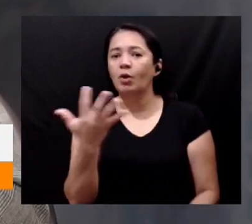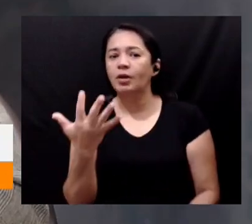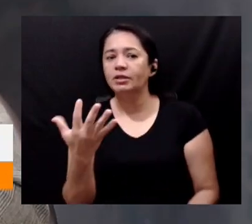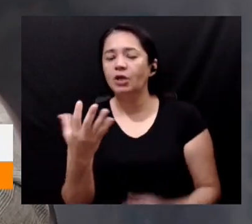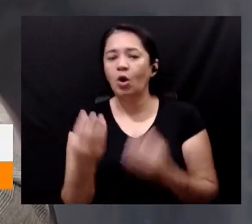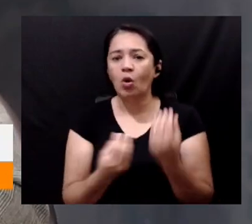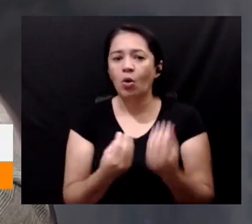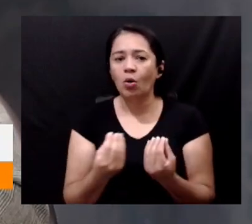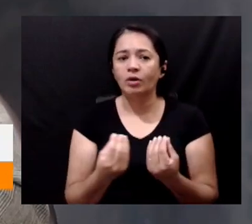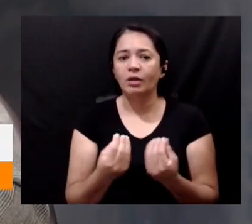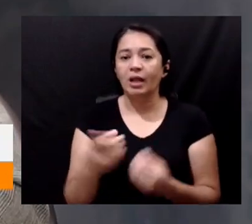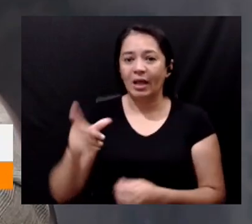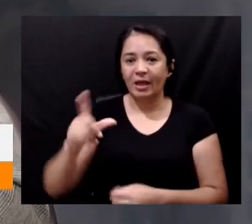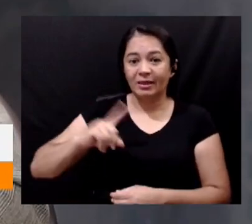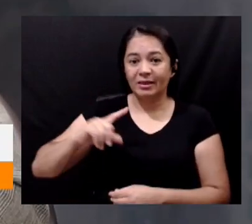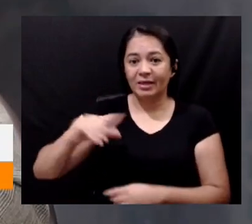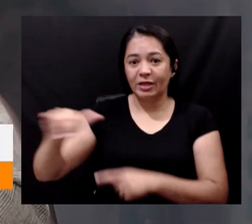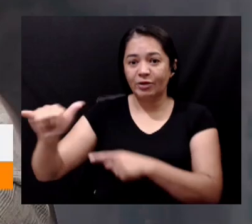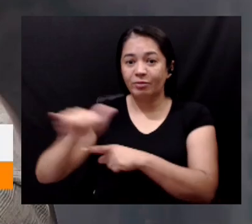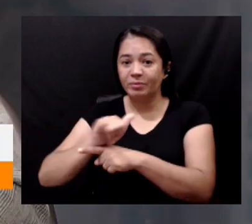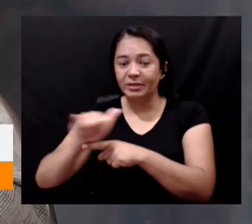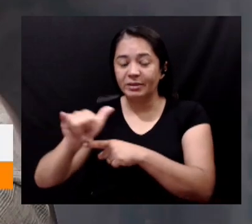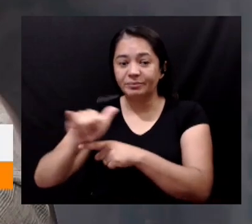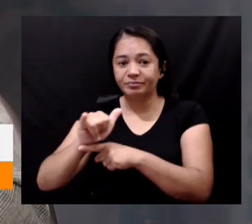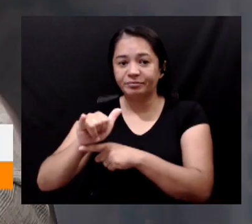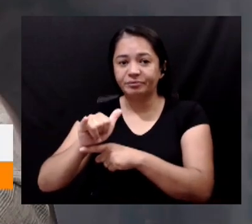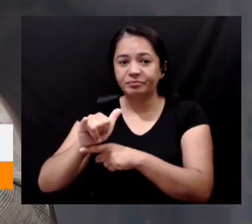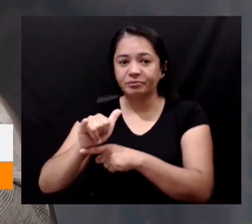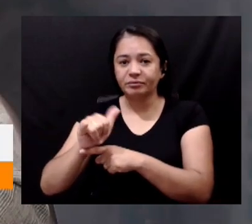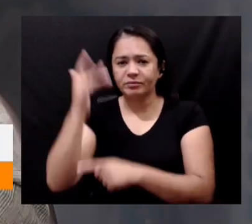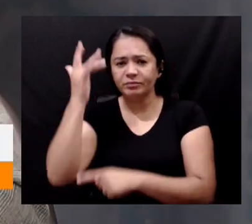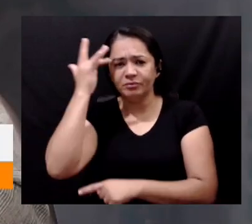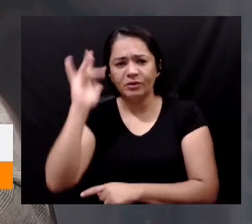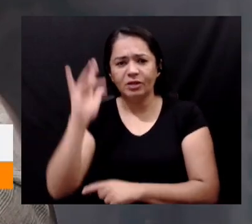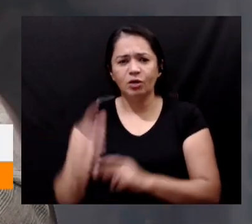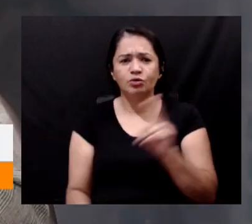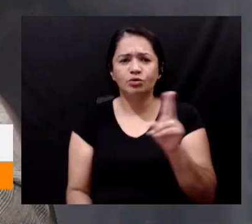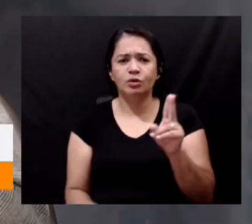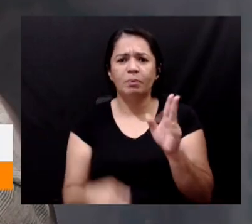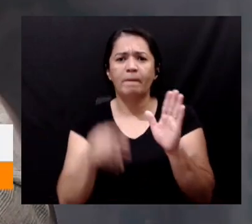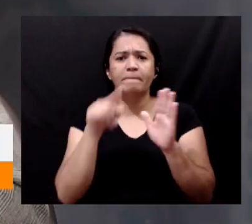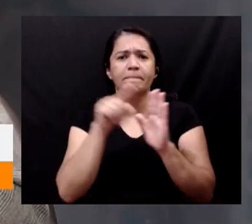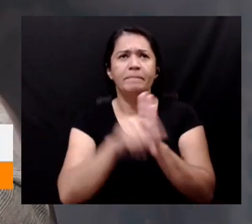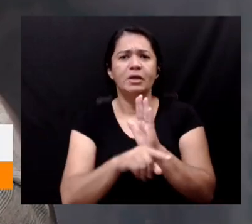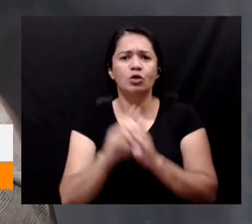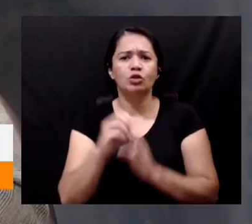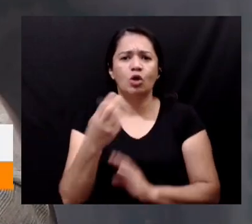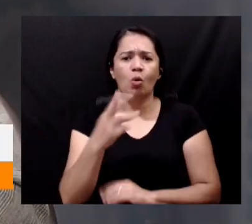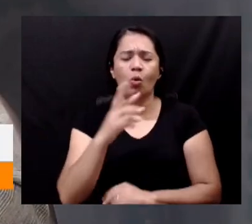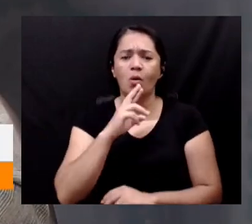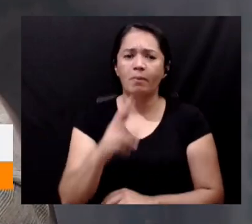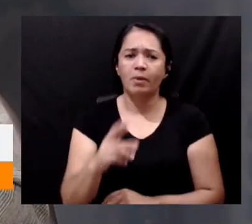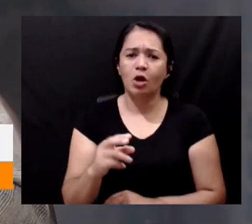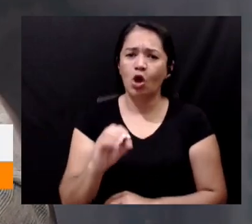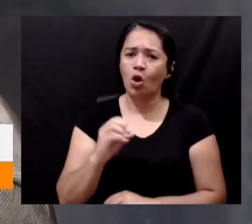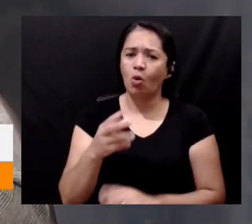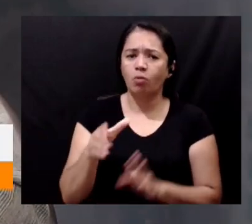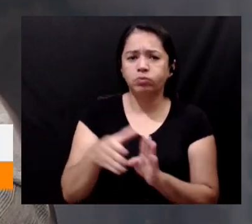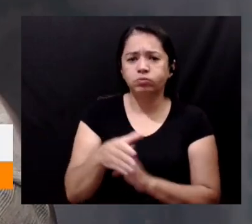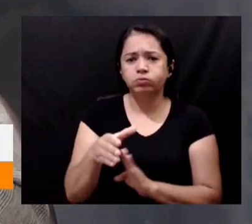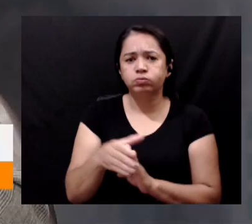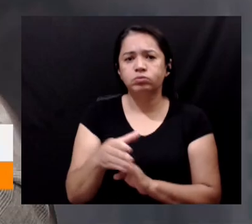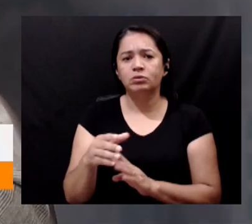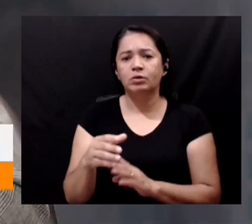um mecanismo ali, que eu não sei se é através de perguntas e respostas ou são orientações. O pai que está